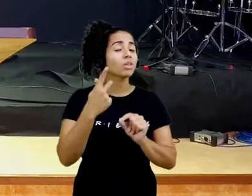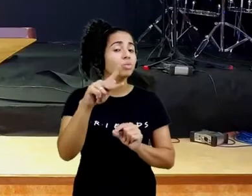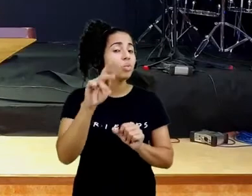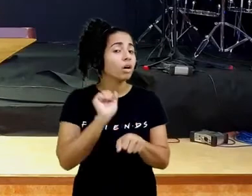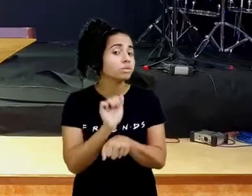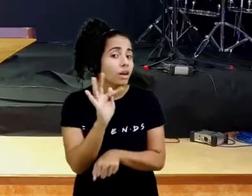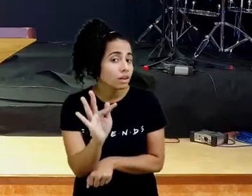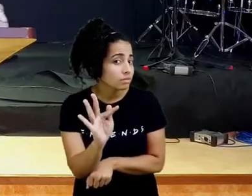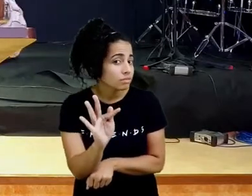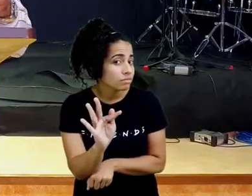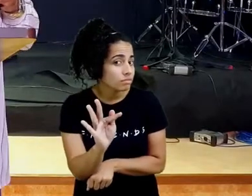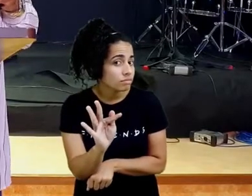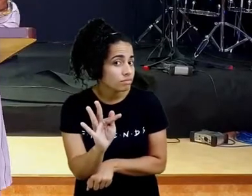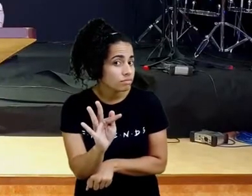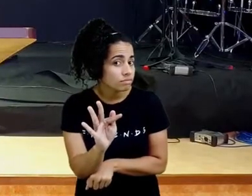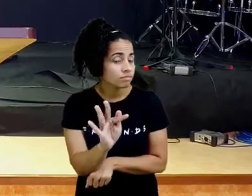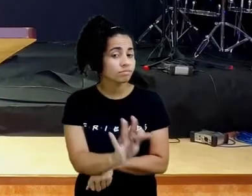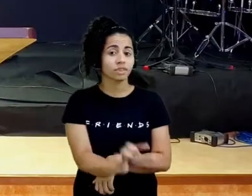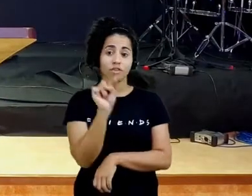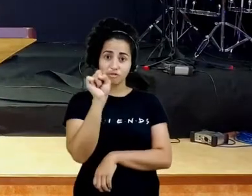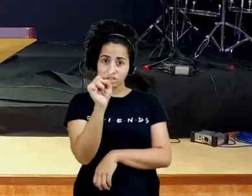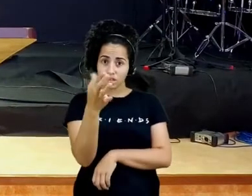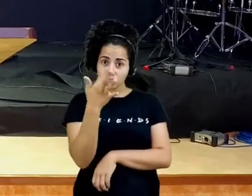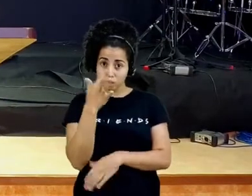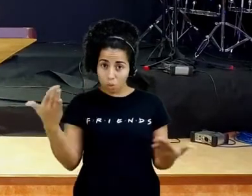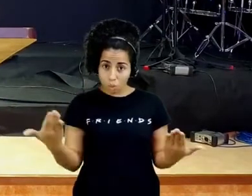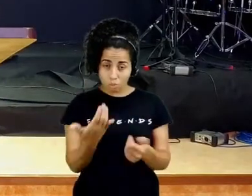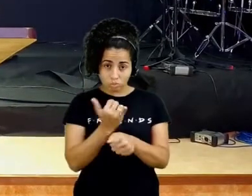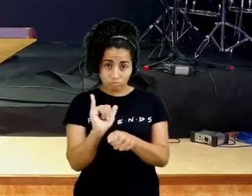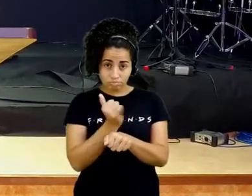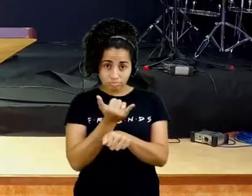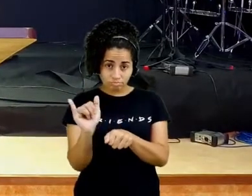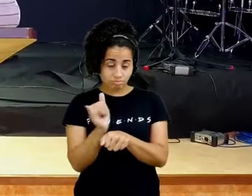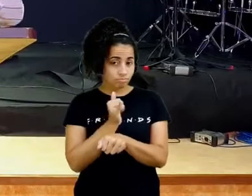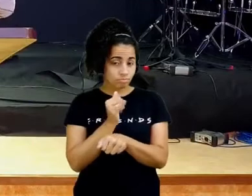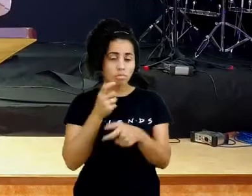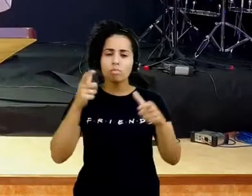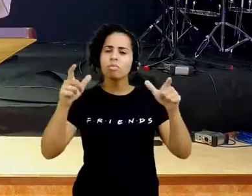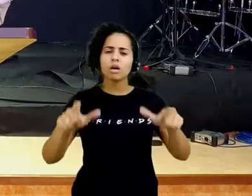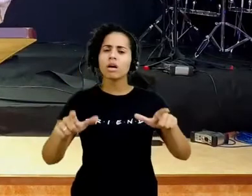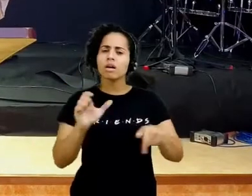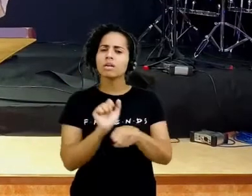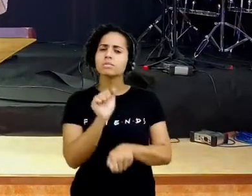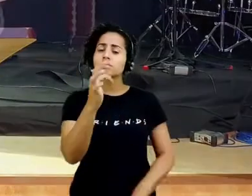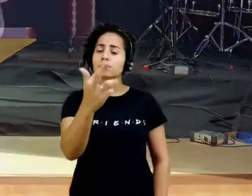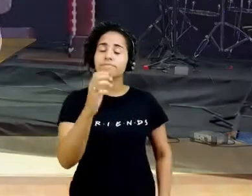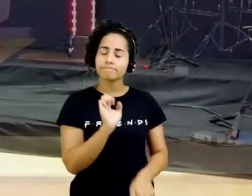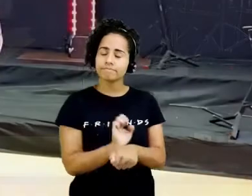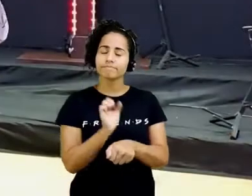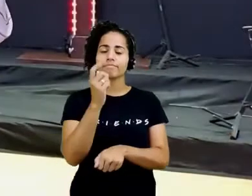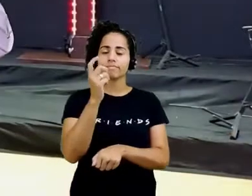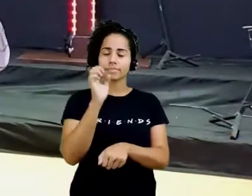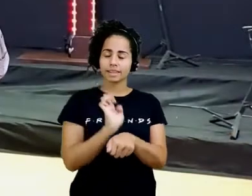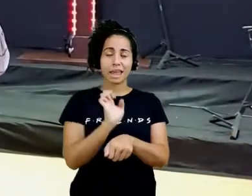esperança? Você que está me ouvindo agora, que está ouvindo a palavra de Deus, onde está